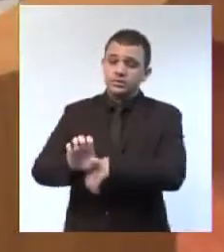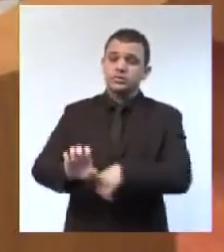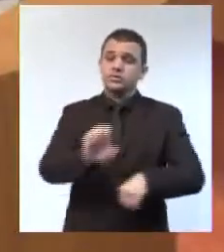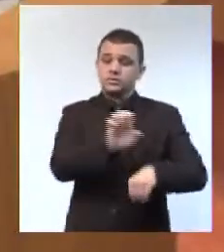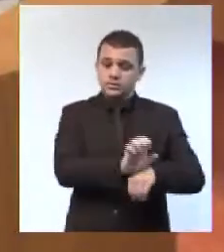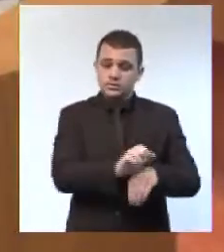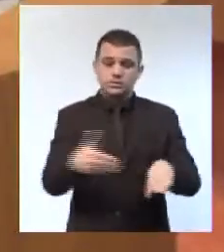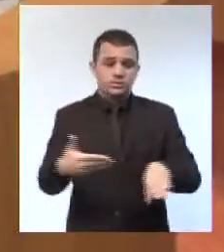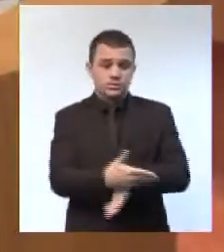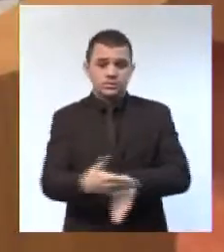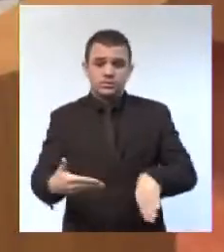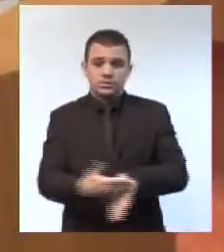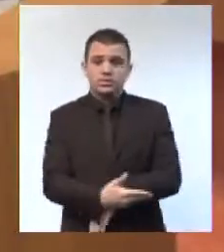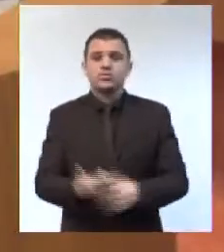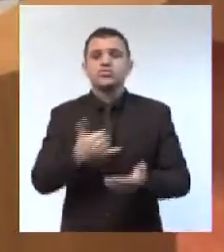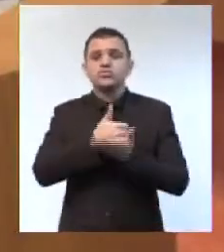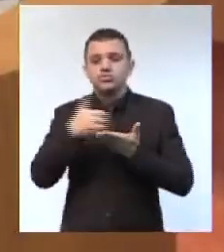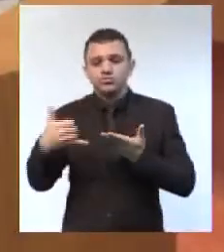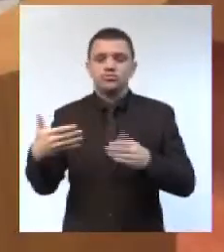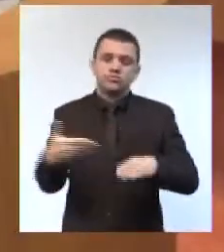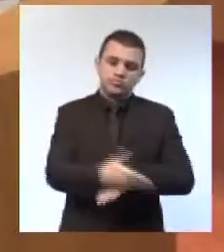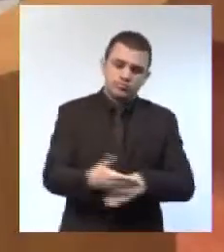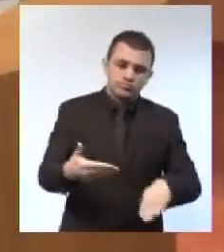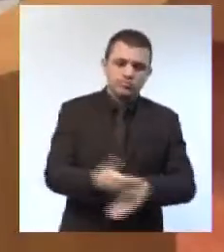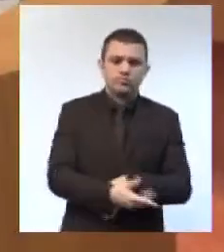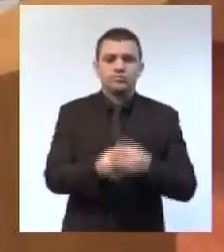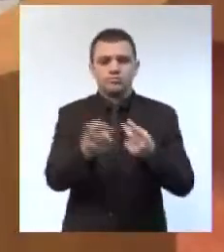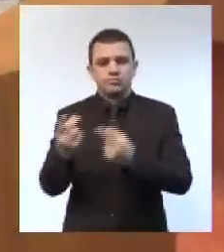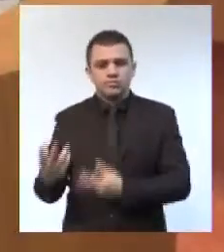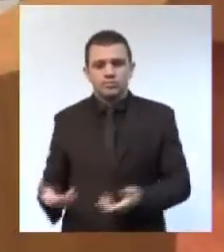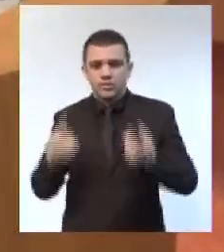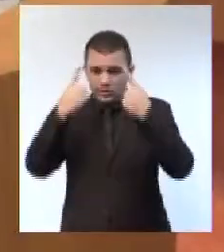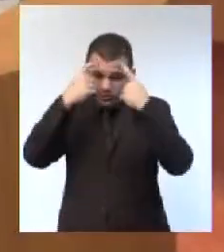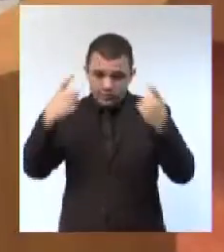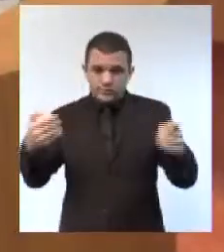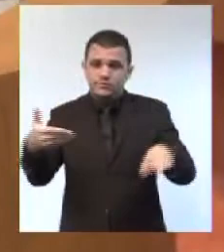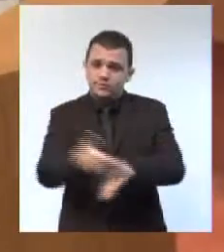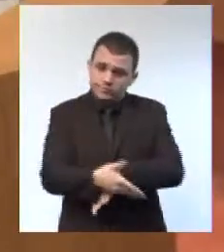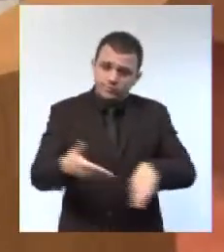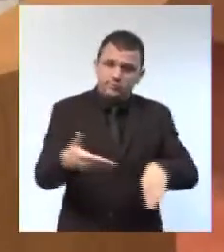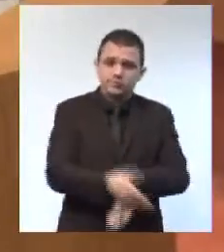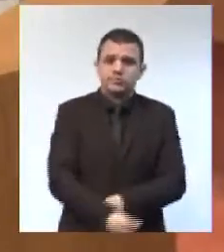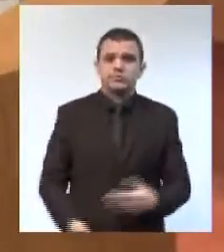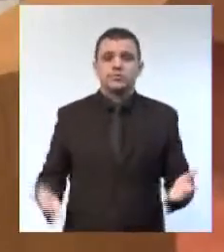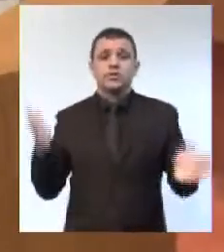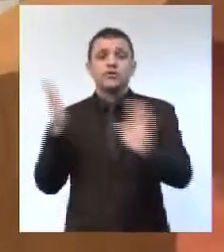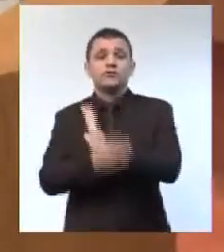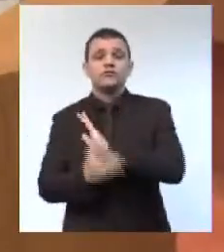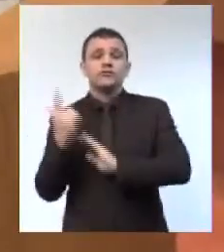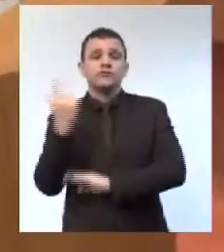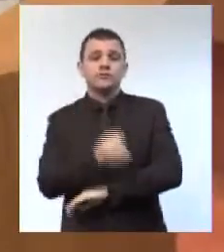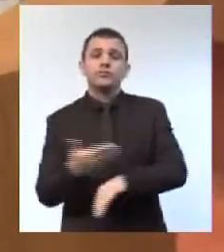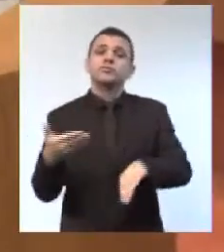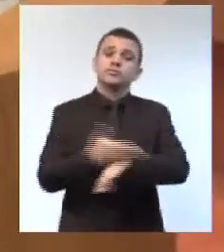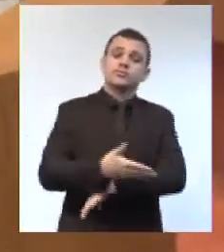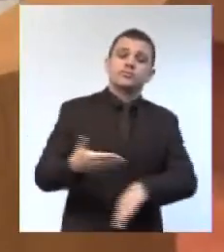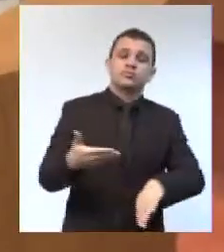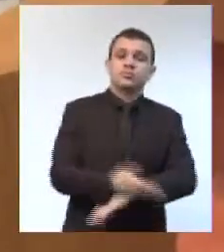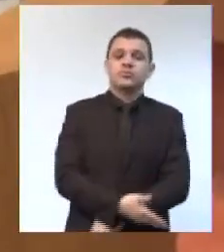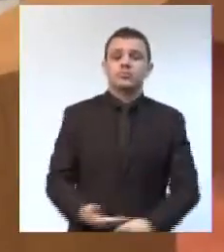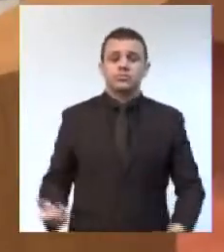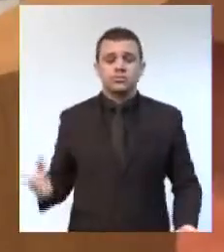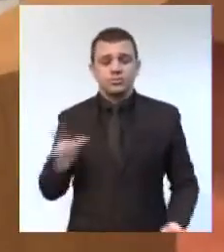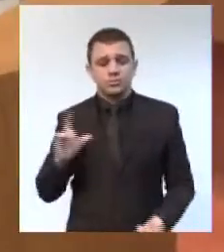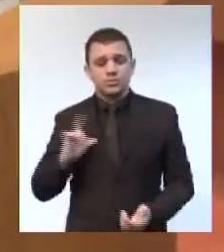a questão da violência passa de um estado por outro, as fugas acontecem de um estado por outro. Portanto, quero lamentar também essa posição do